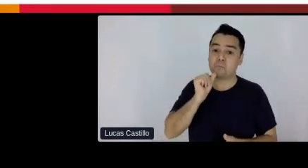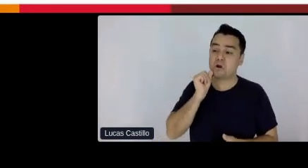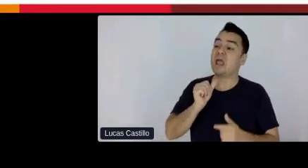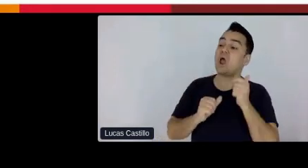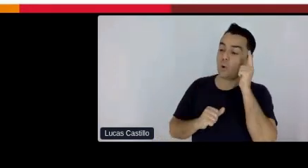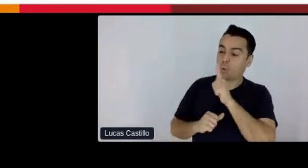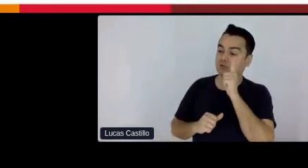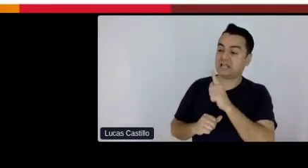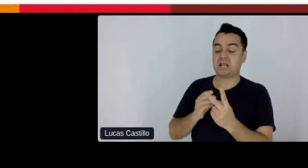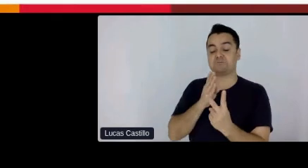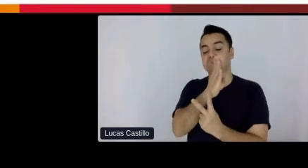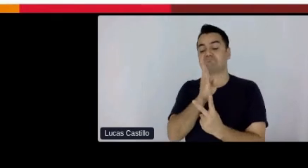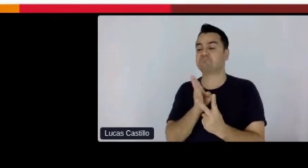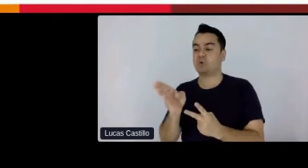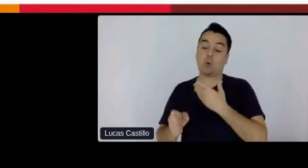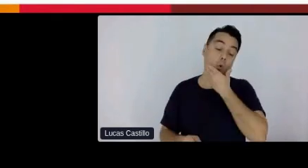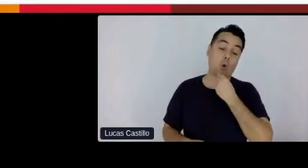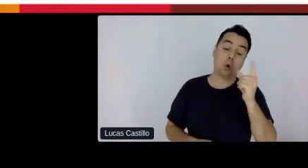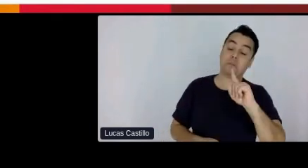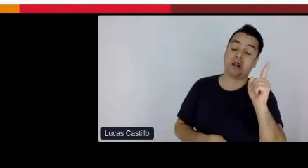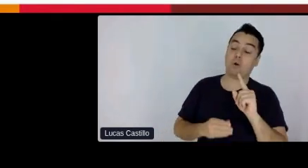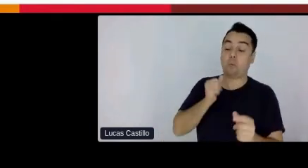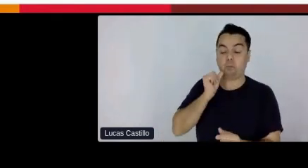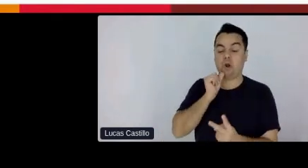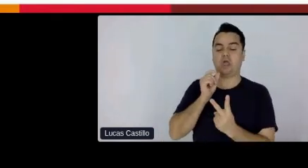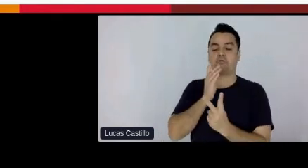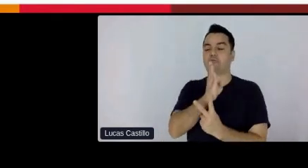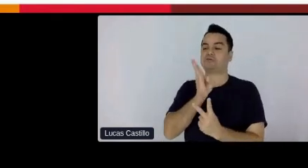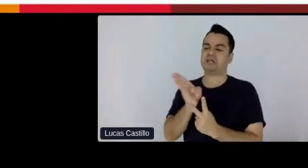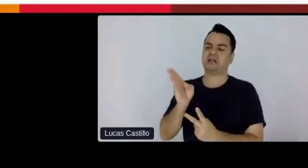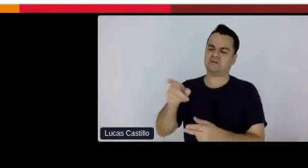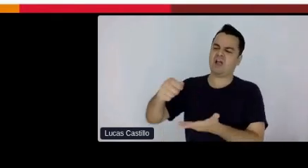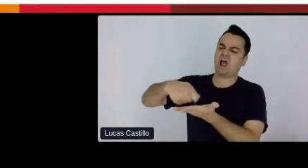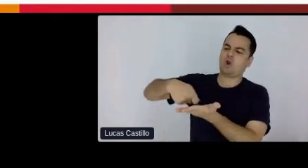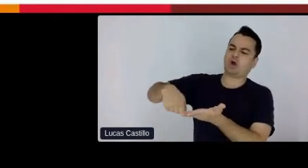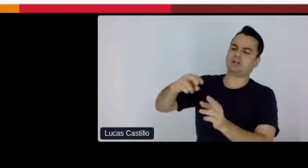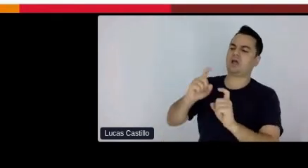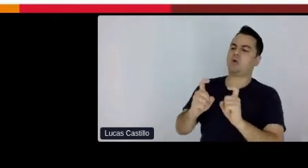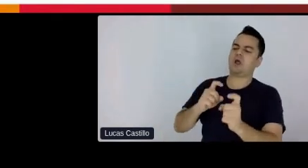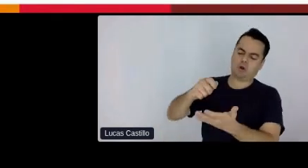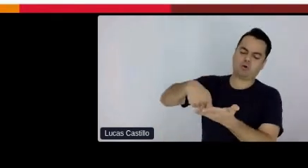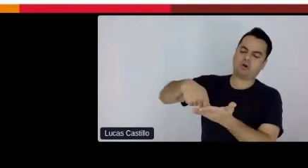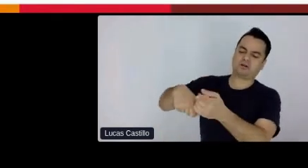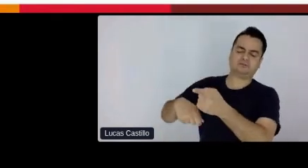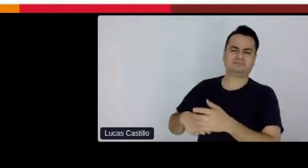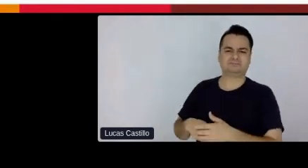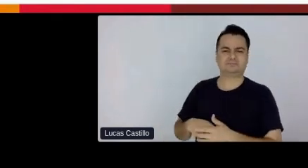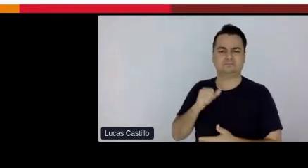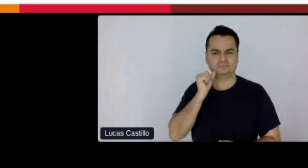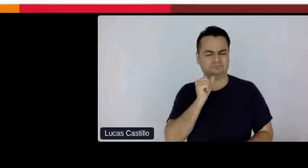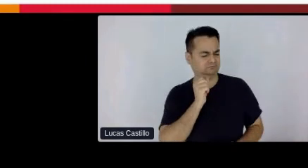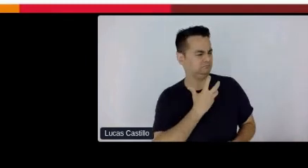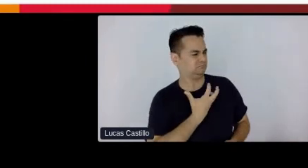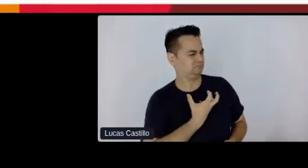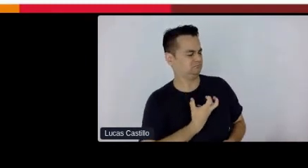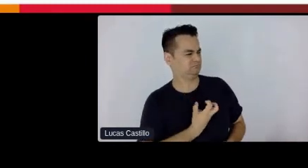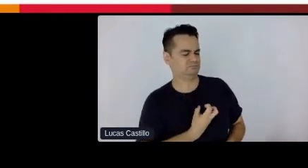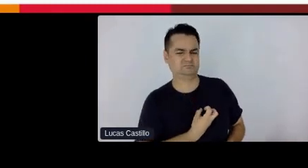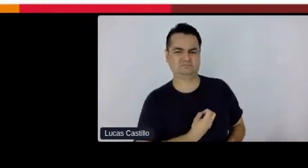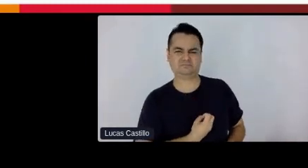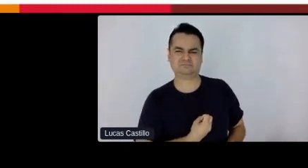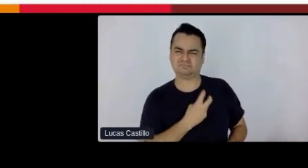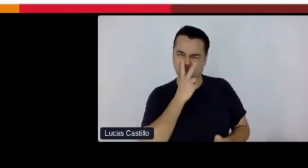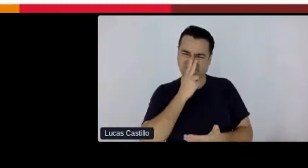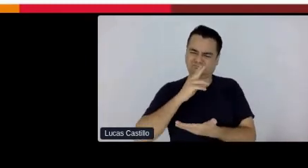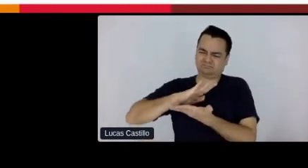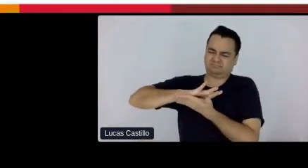ao mesmo tempo. A gente tem que ter muito cuidado com aquilo que... Isso pode não ter um impacto para uma pessoa, para uma mulher. Mas, se for